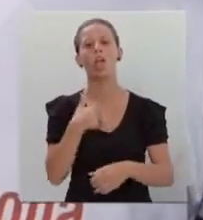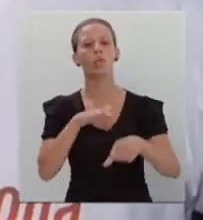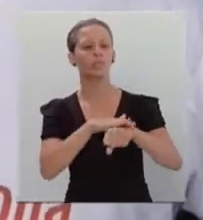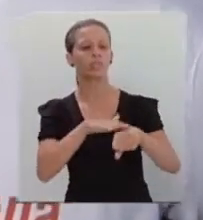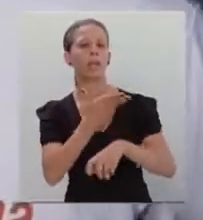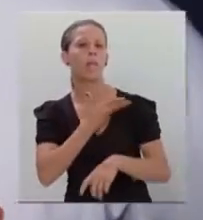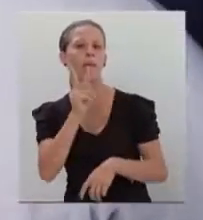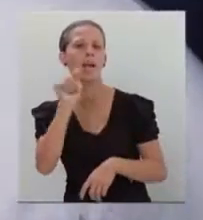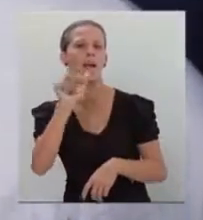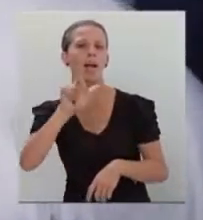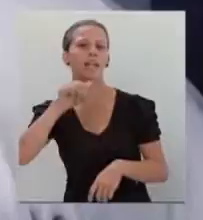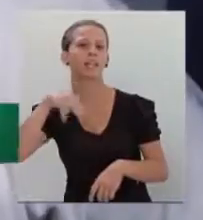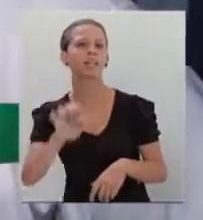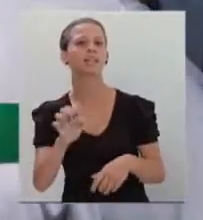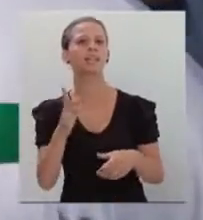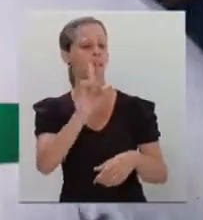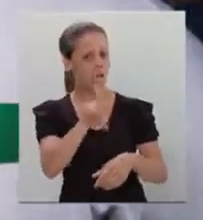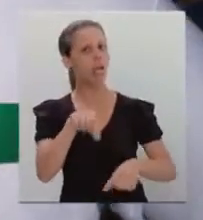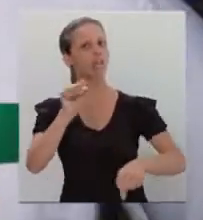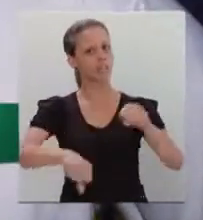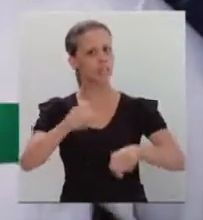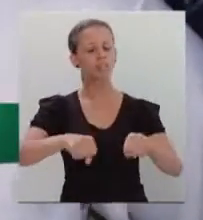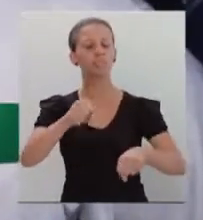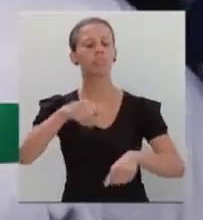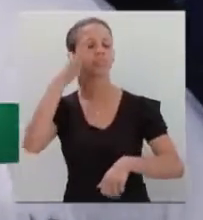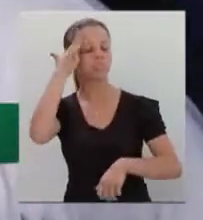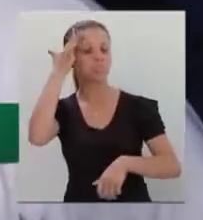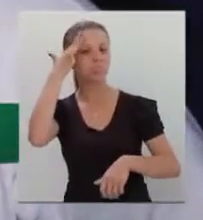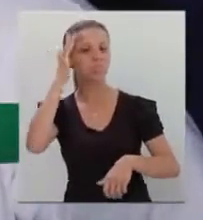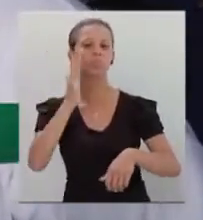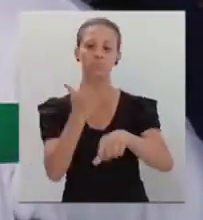uma colega, Karine, que é ciclista e sabedor que ela também